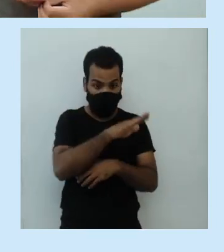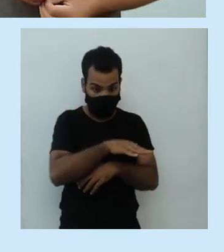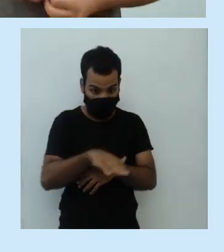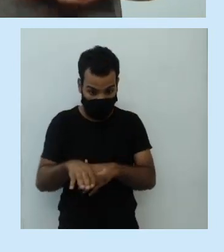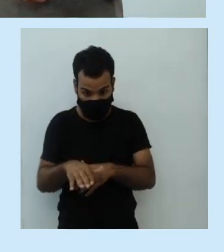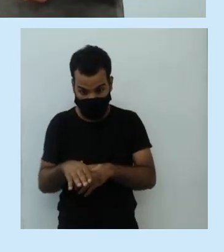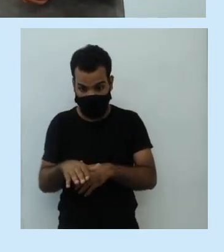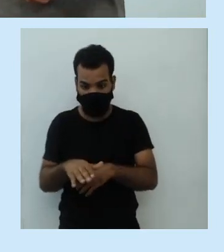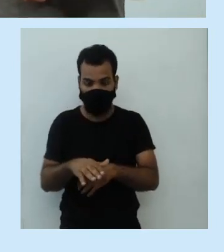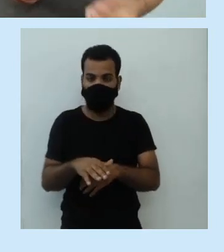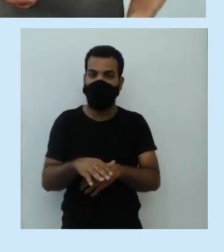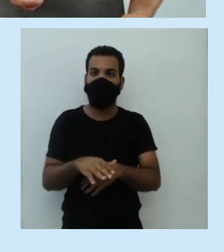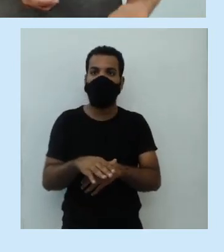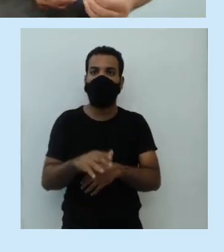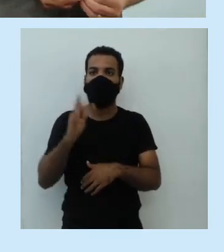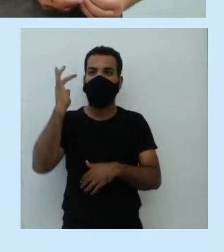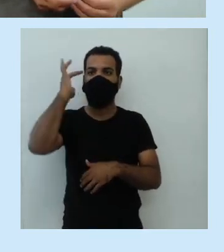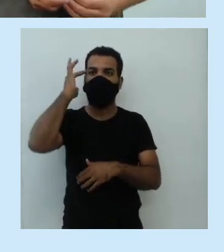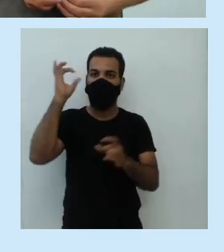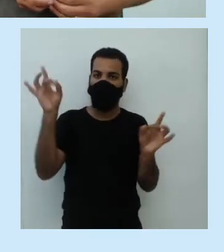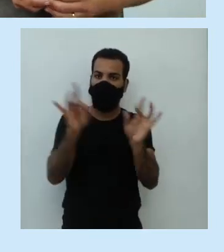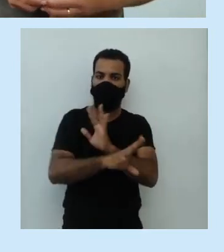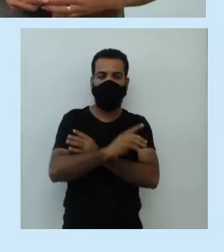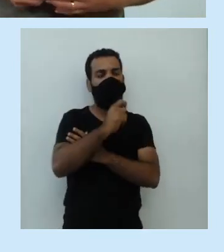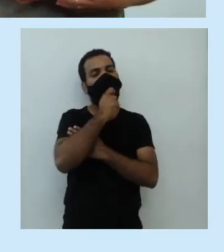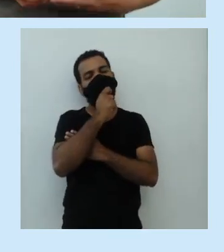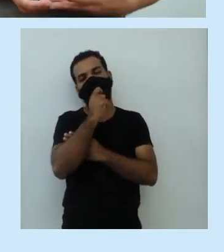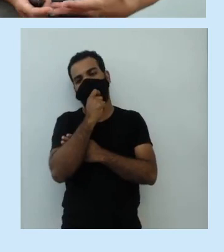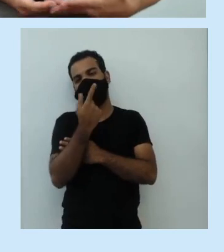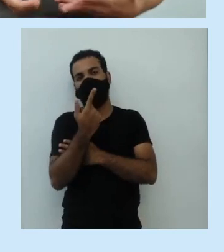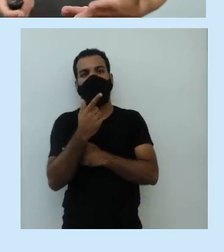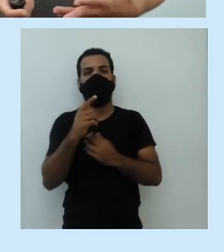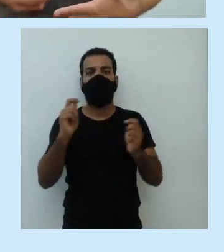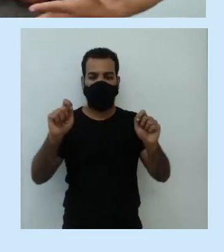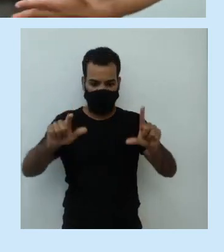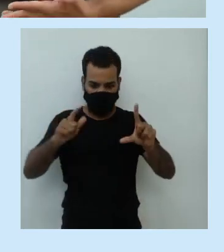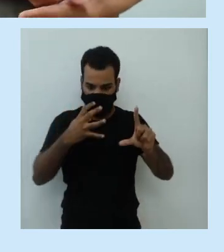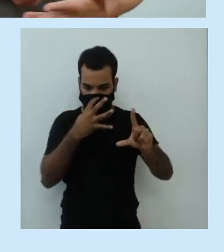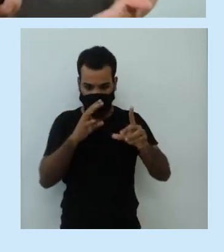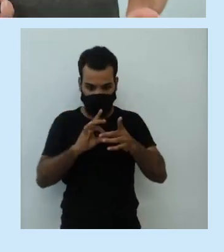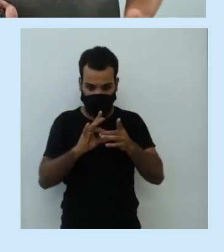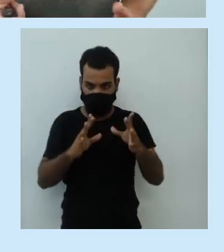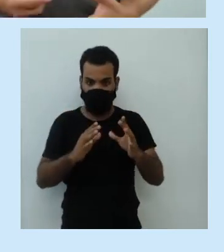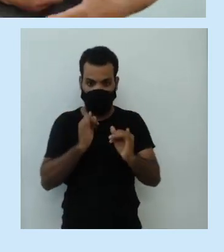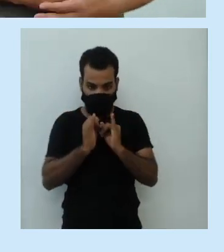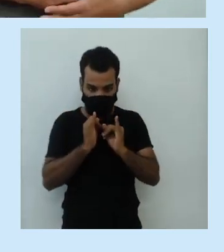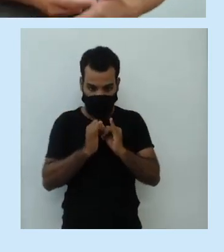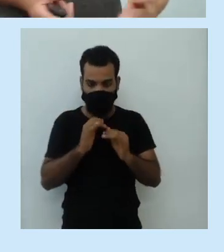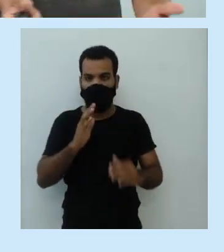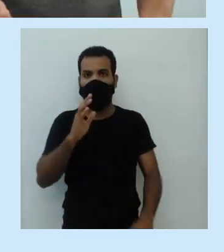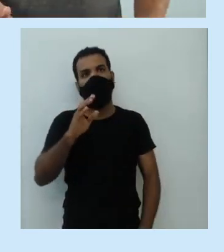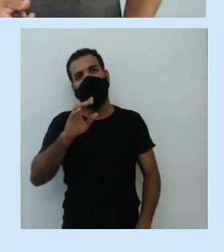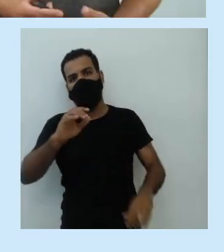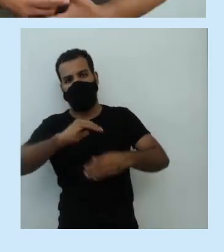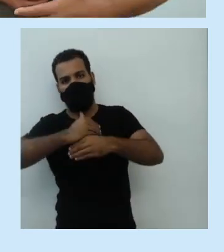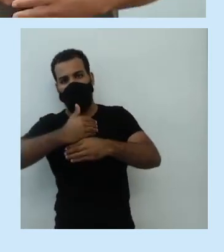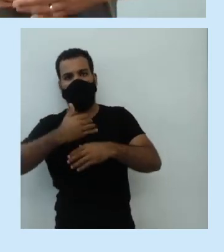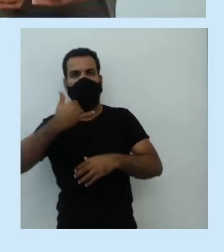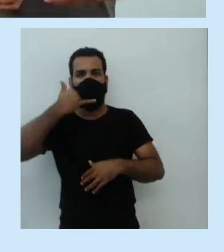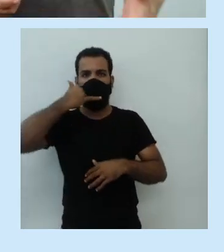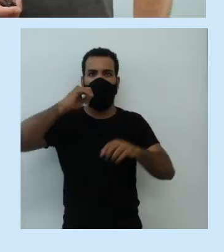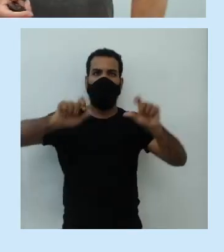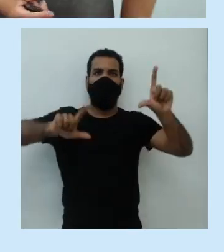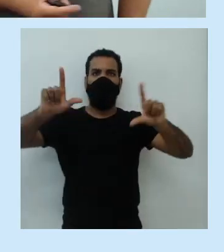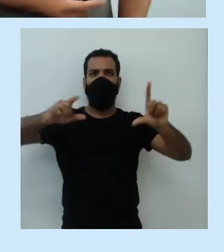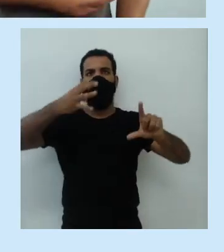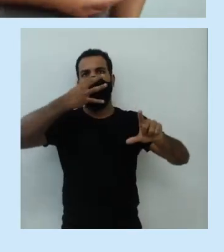criança não tem essa maturidade ainda para ficar tanto tempo livre na tela de um computador, na tela de um celular ou